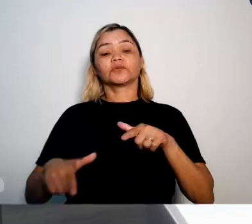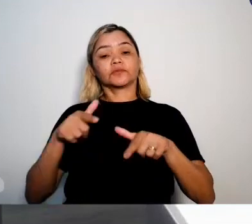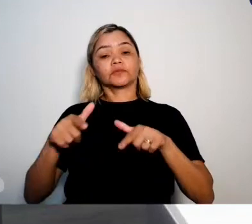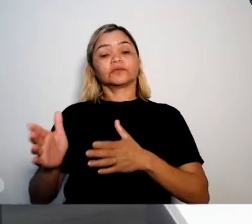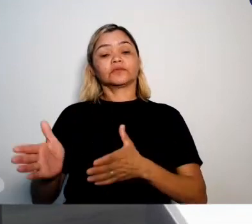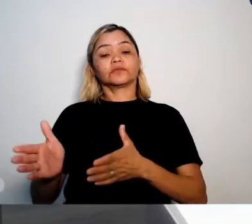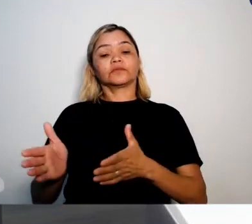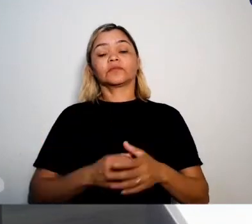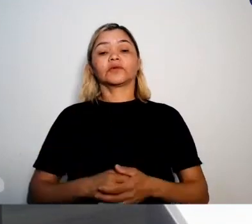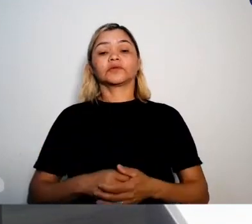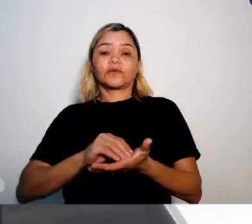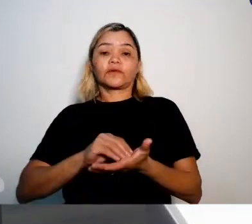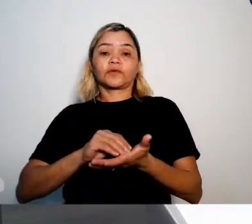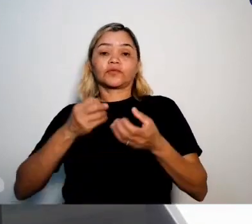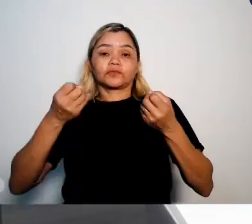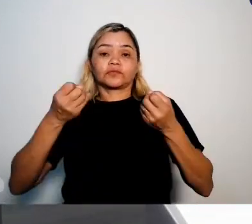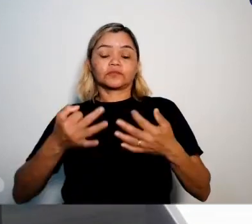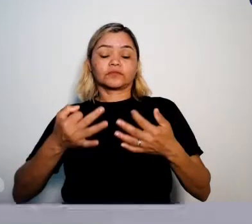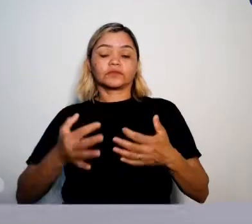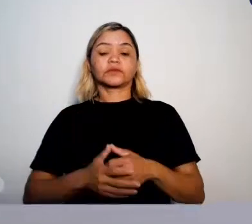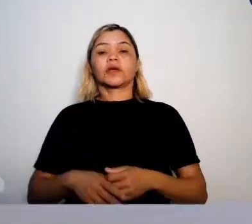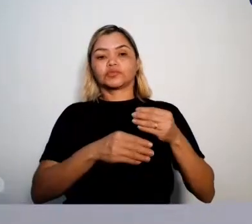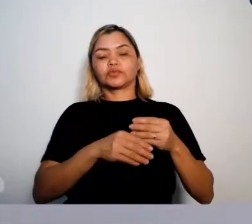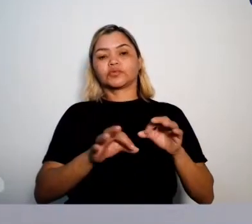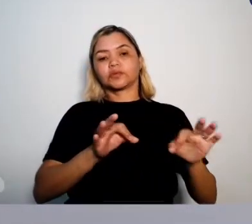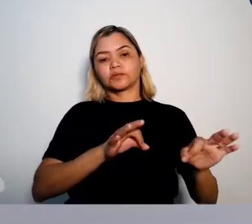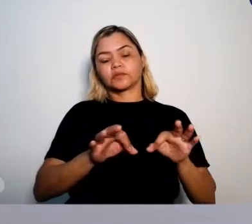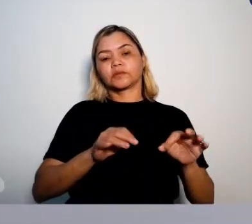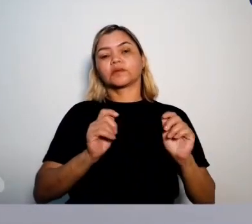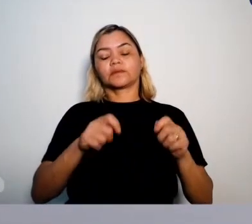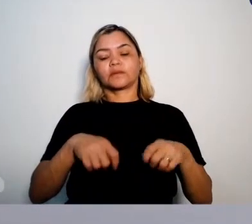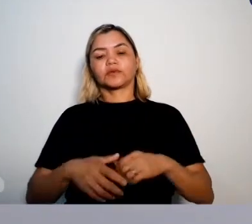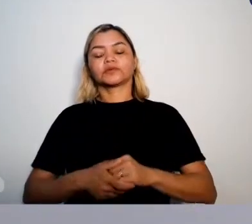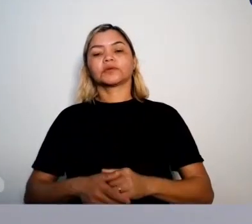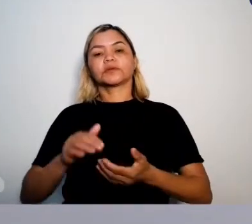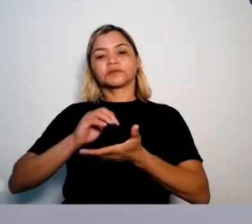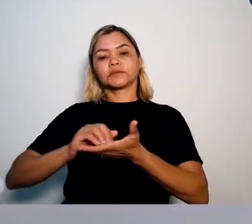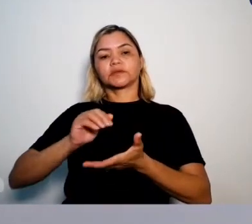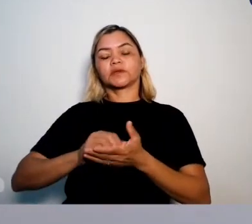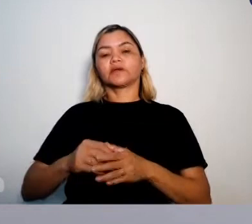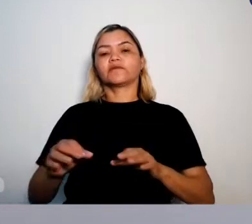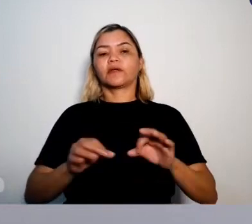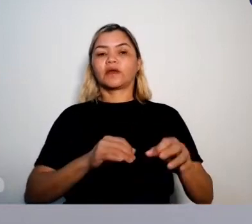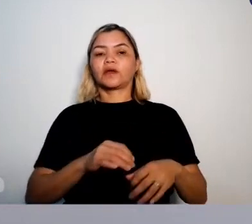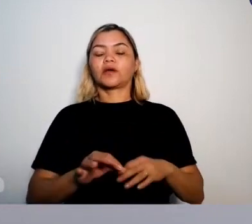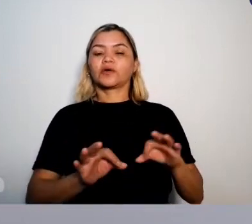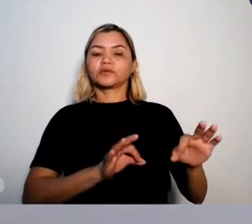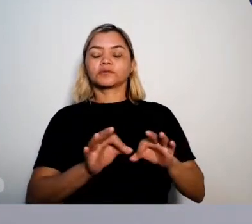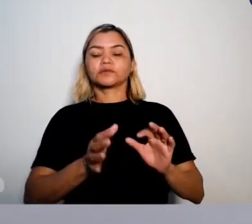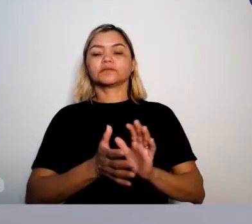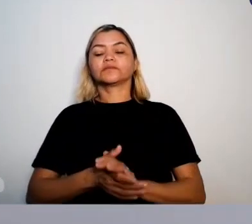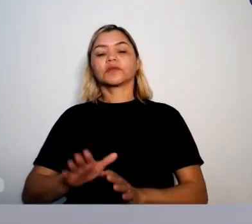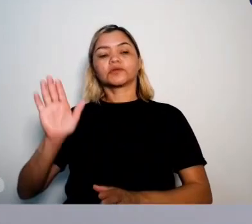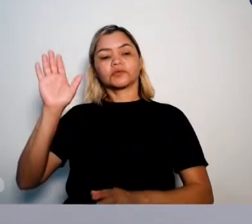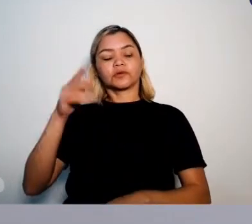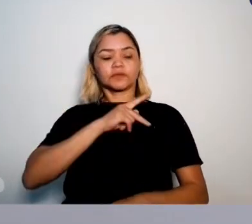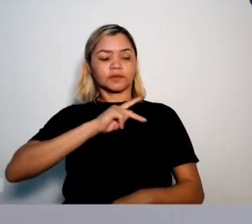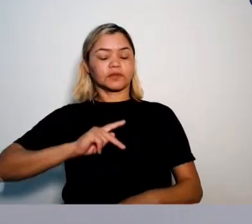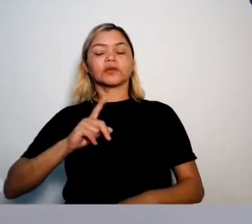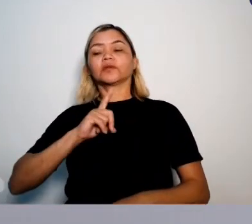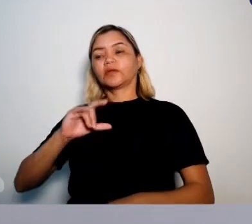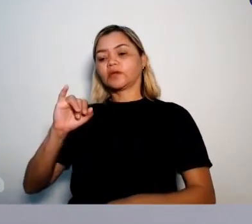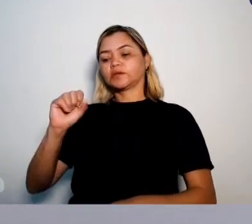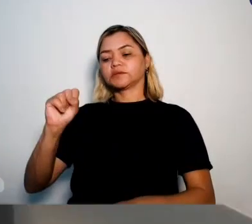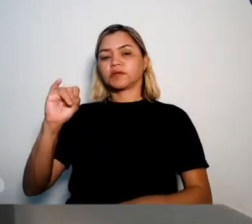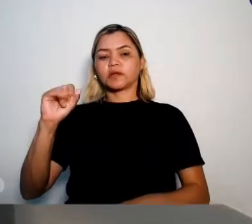puder corrigir a emenda, eu agradeço. É regimental, presidente, a secretaria fará a correção. Questão de ordem, senhor presidente. Tem a palavra pela ordem, vereador José Escolino. Também